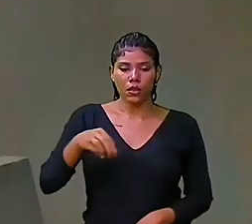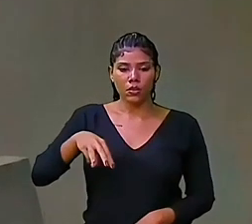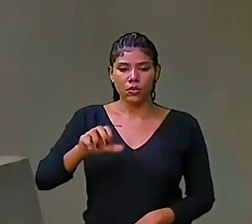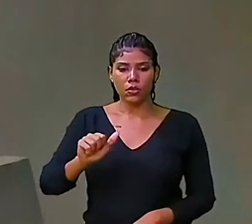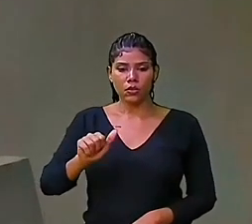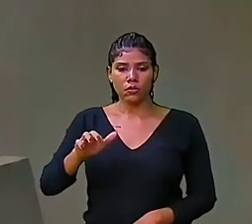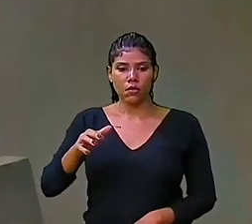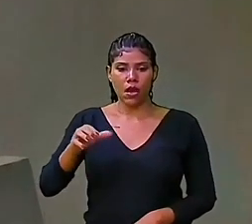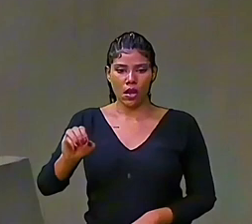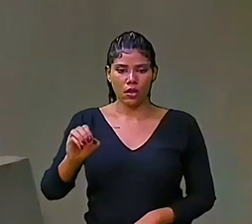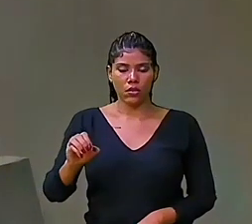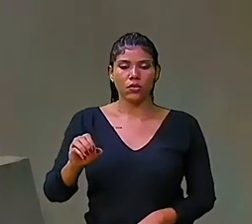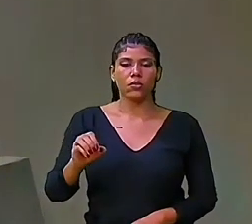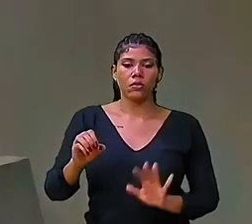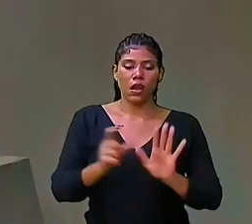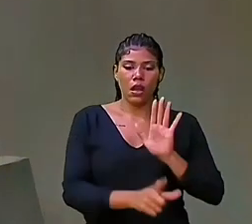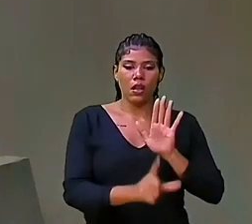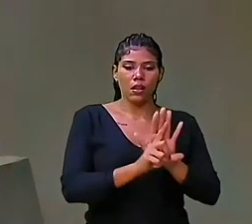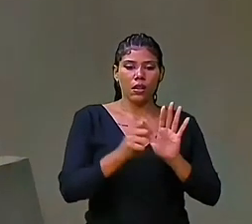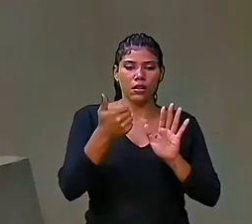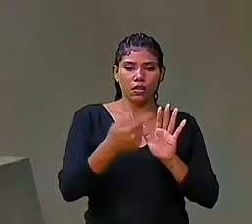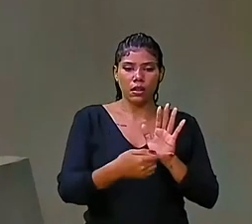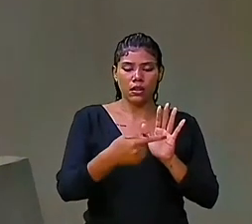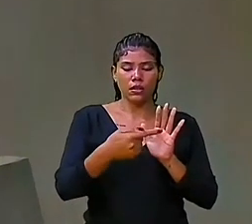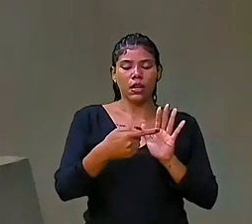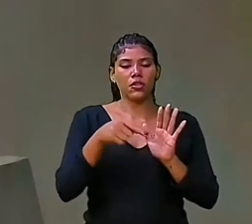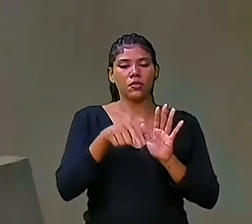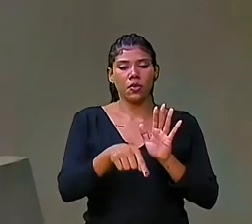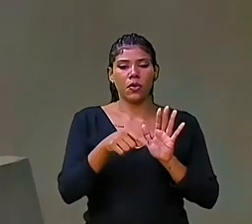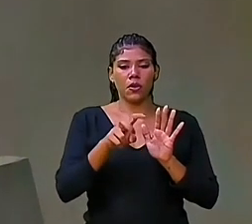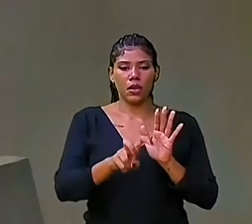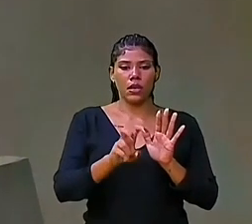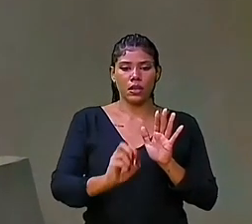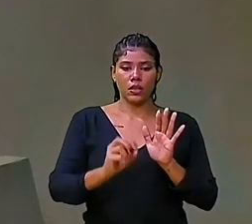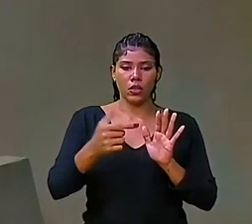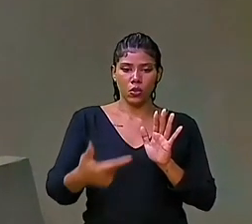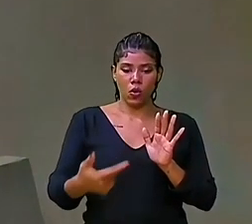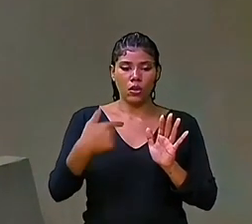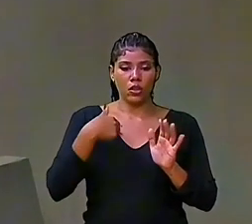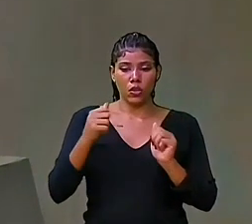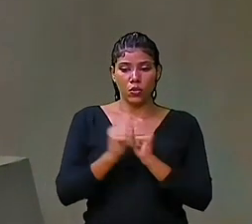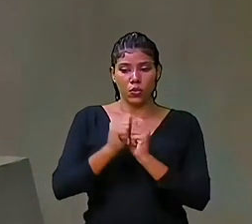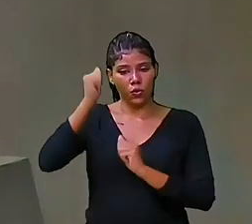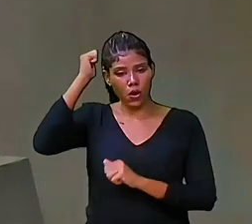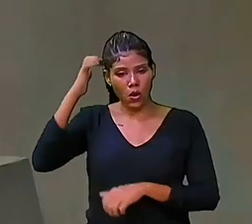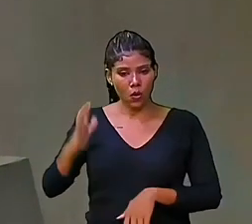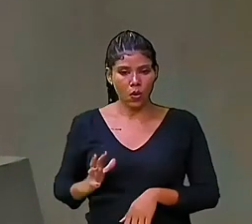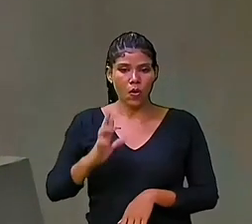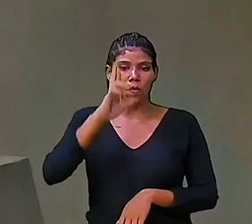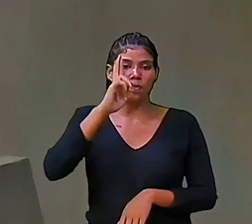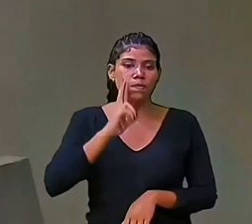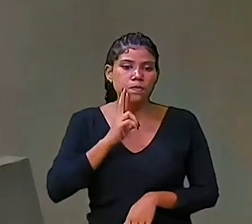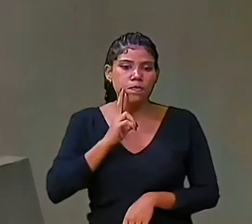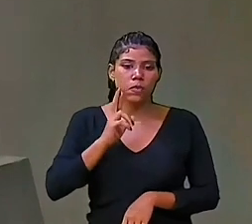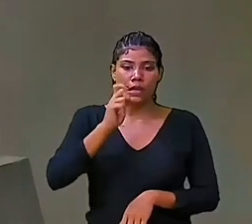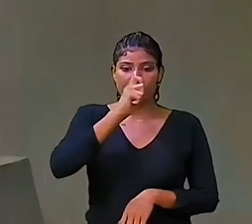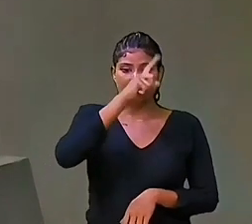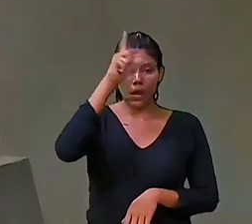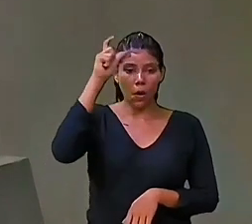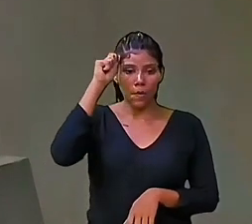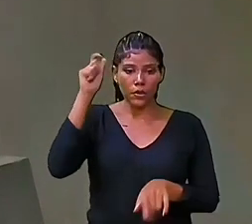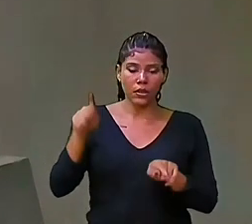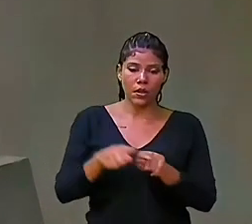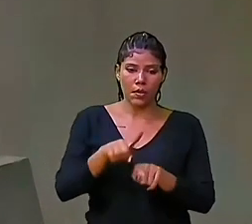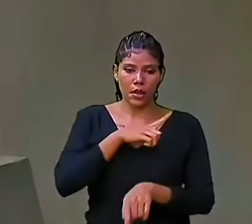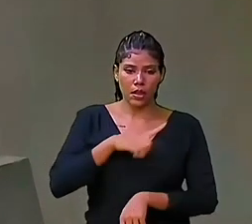sobretudo, a Lei 17.502, que é uma lei minha e da deputada Augusta, do deputado Romeu, do deputado Salmito e do